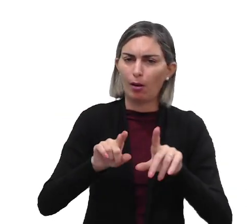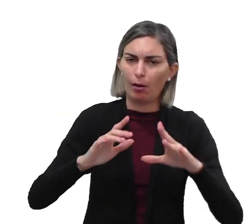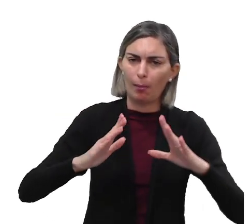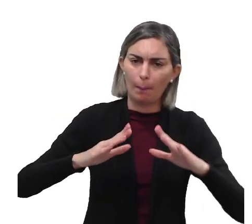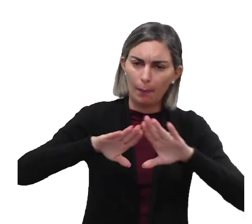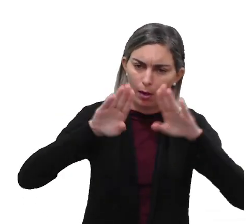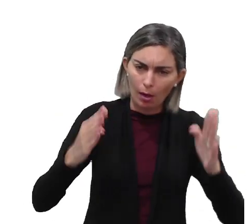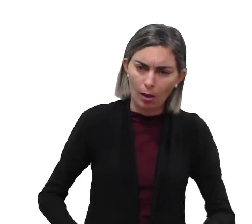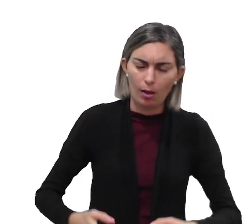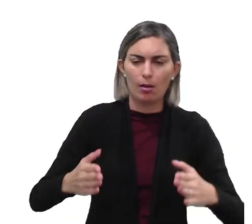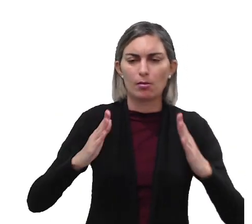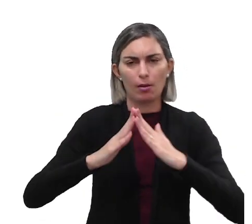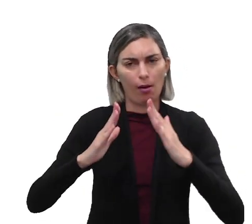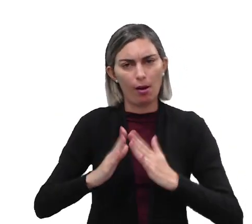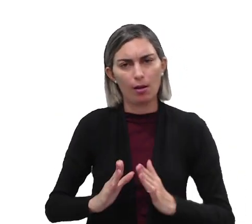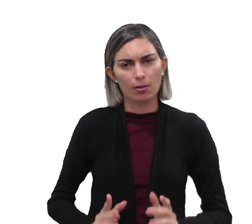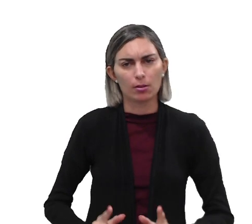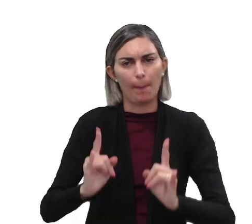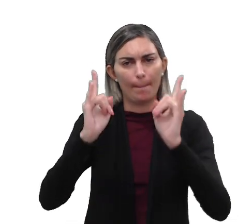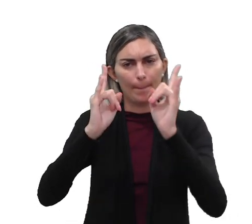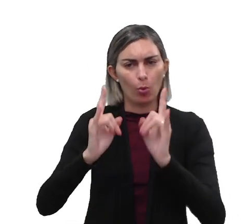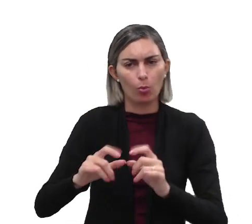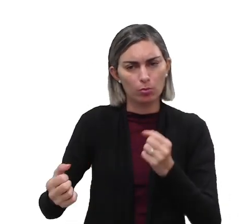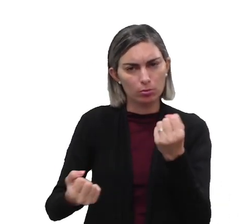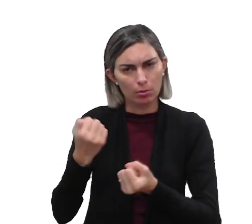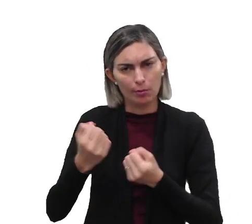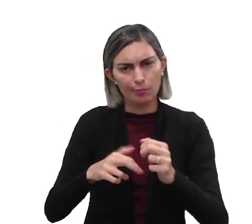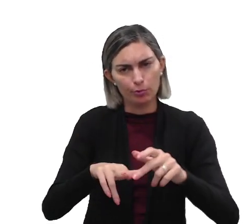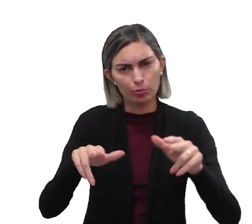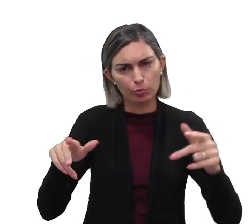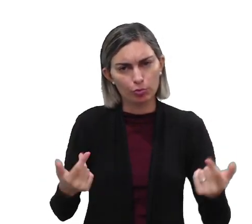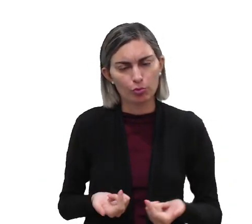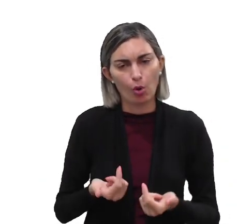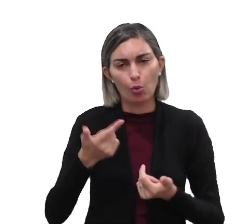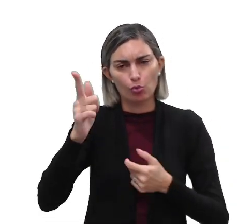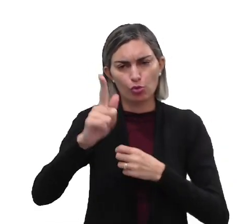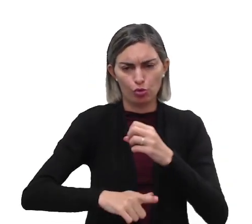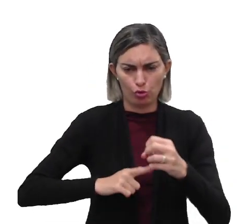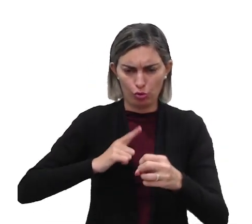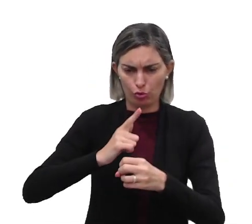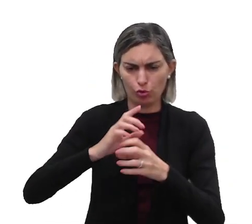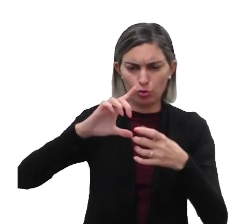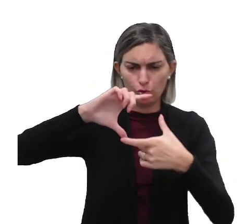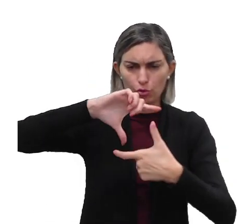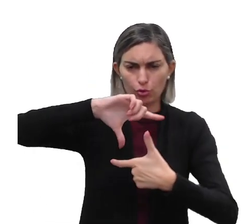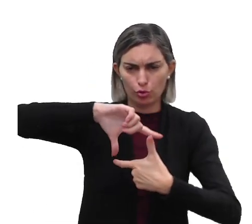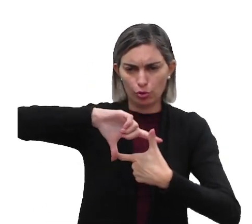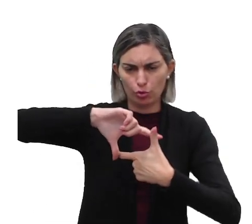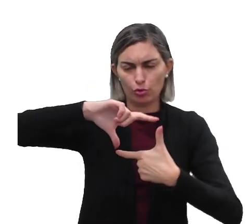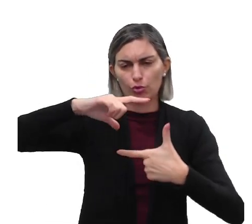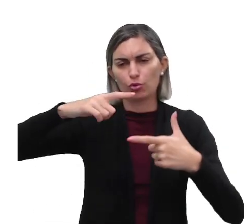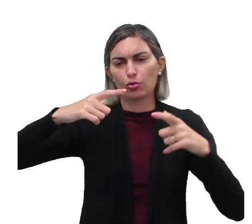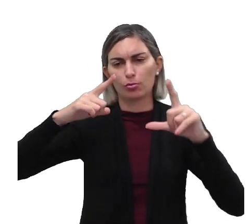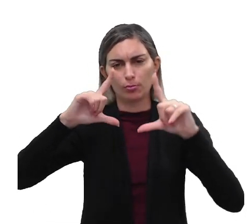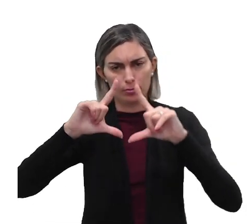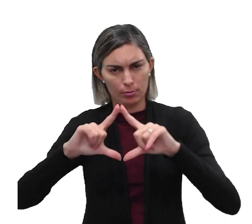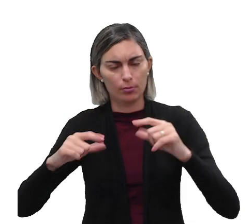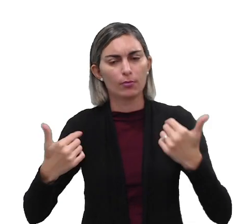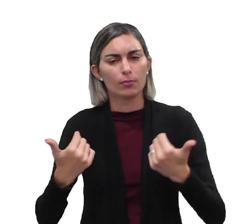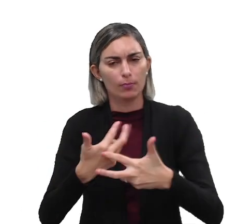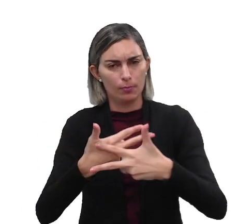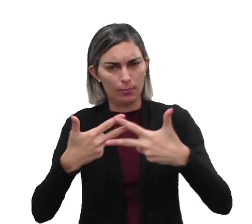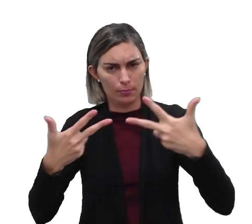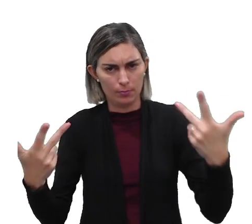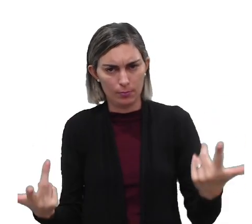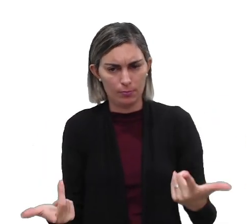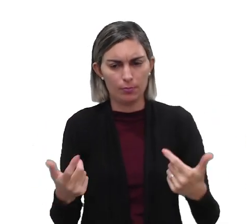pontes, carros, entre outros. Mas no campo da geometria, as formas se destacam e são chamadas de formas